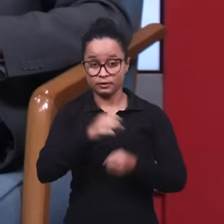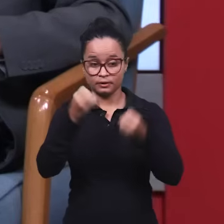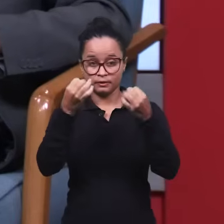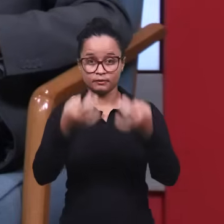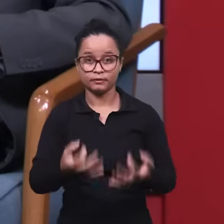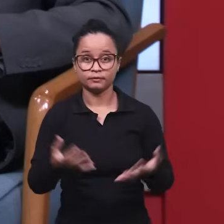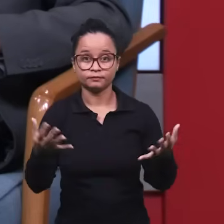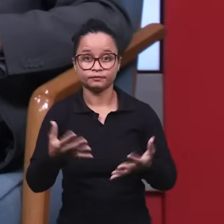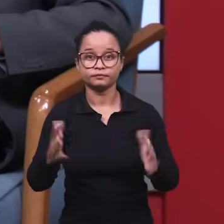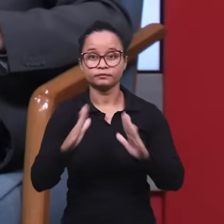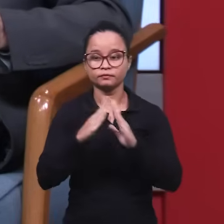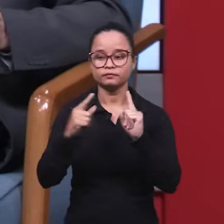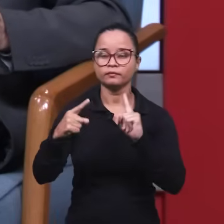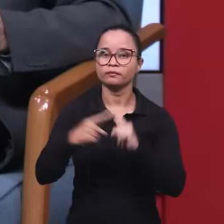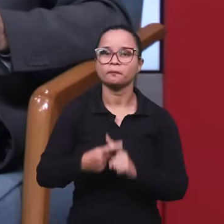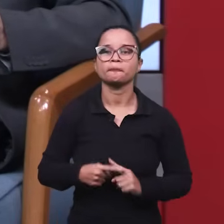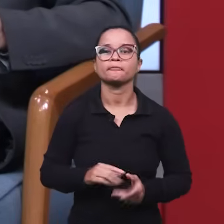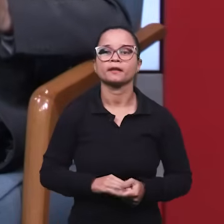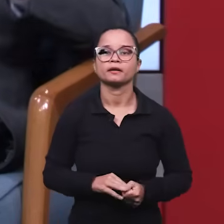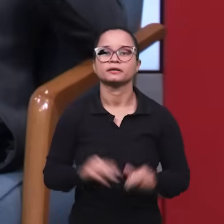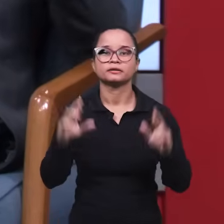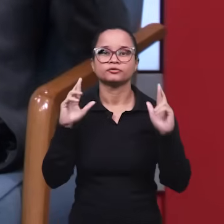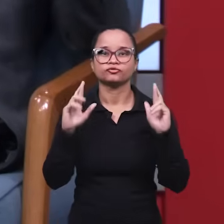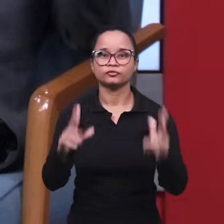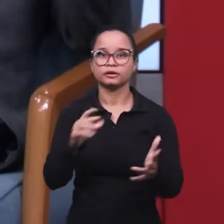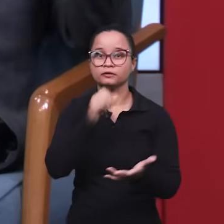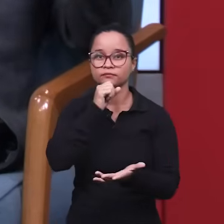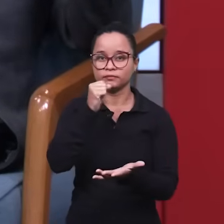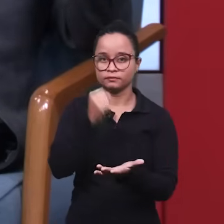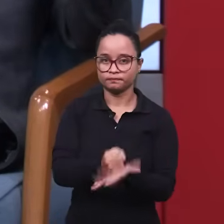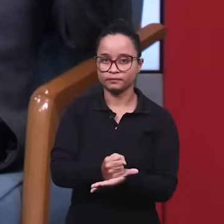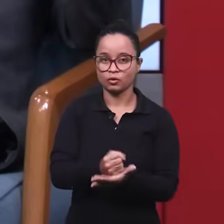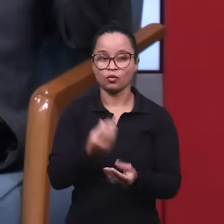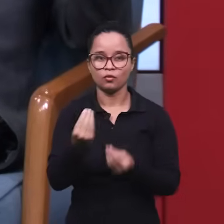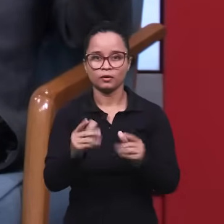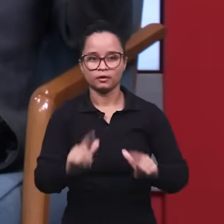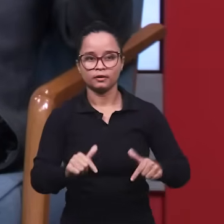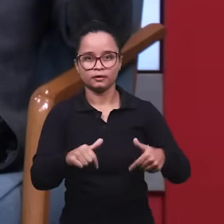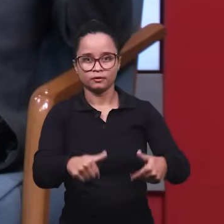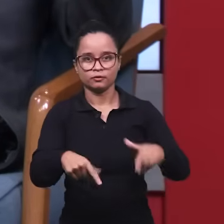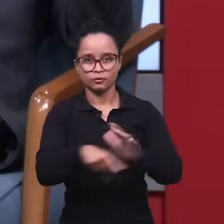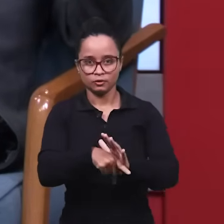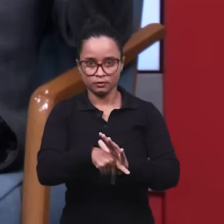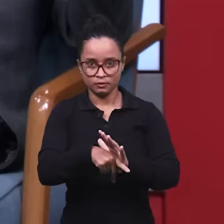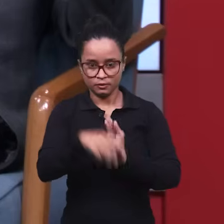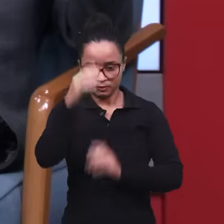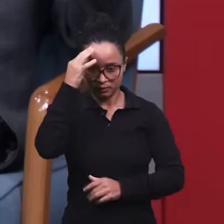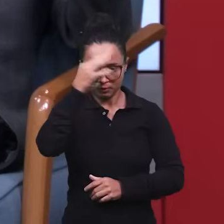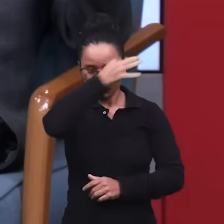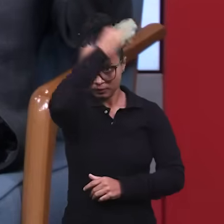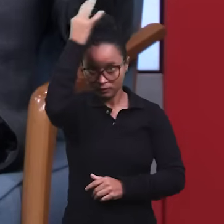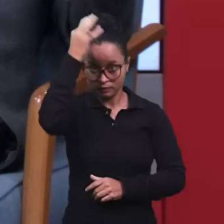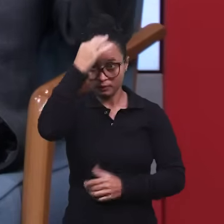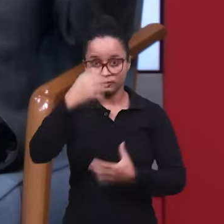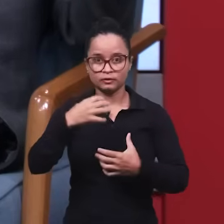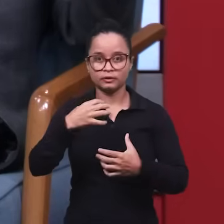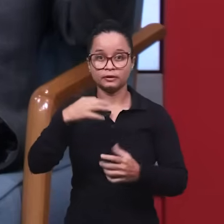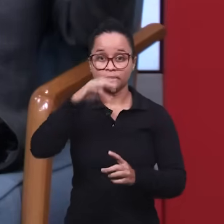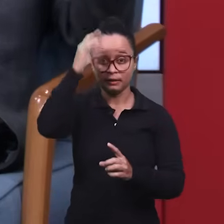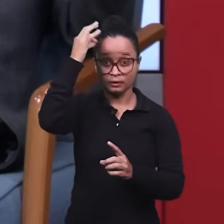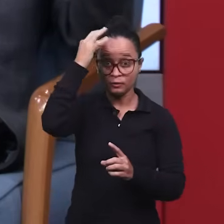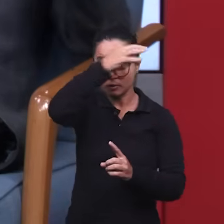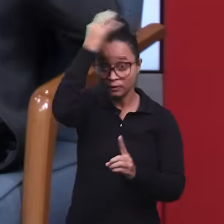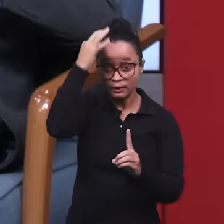essa colocação para a igreja, é diferente do Velho Testamento, quando a operação dos dons do Espírito Santo era de